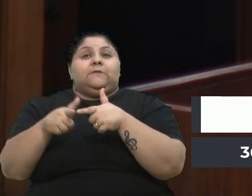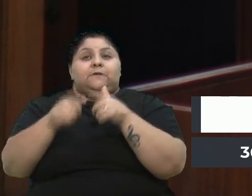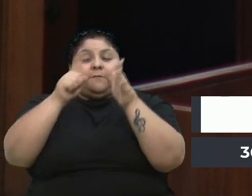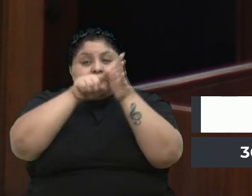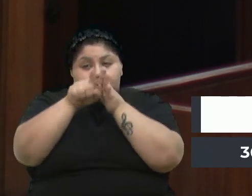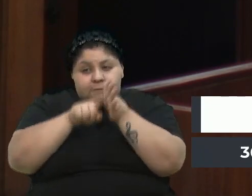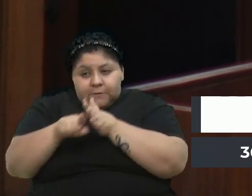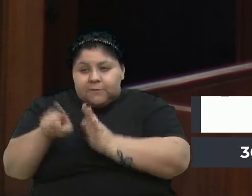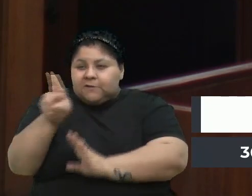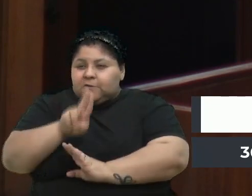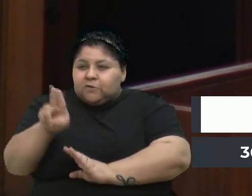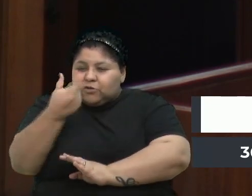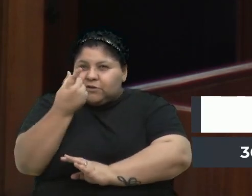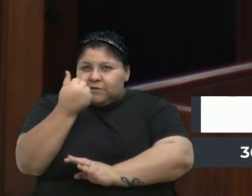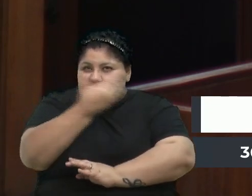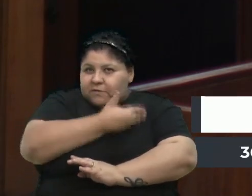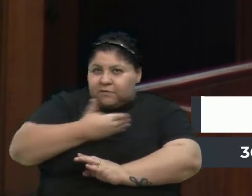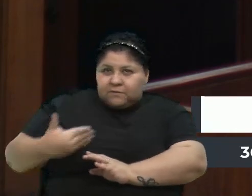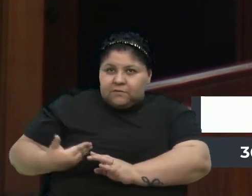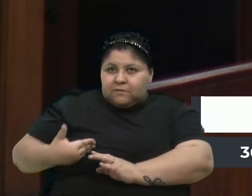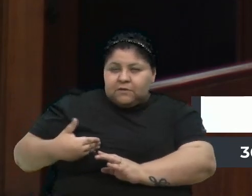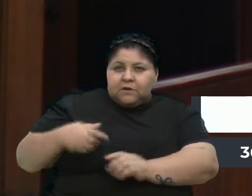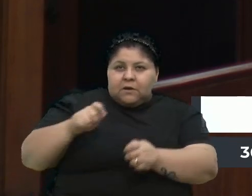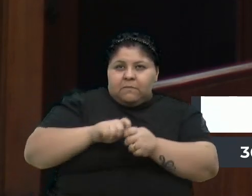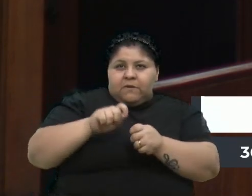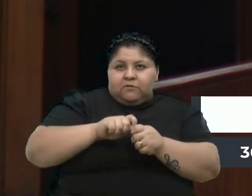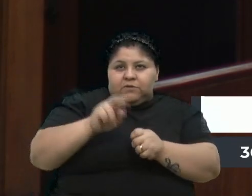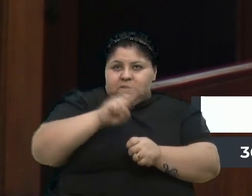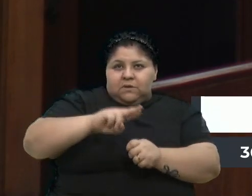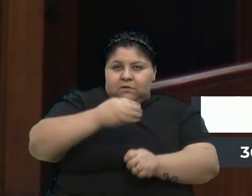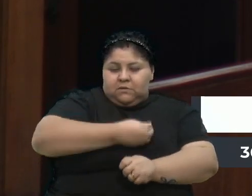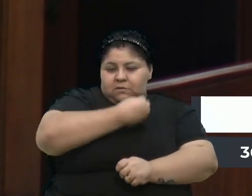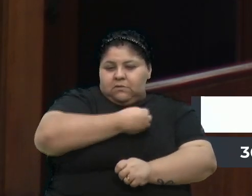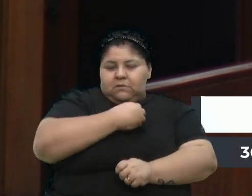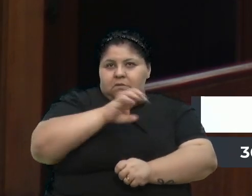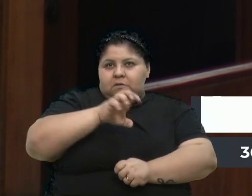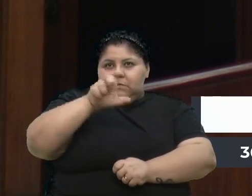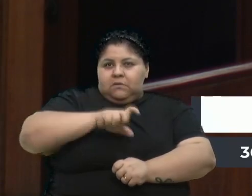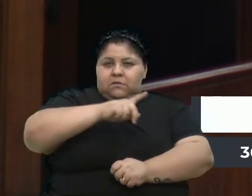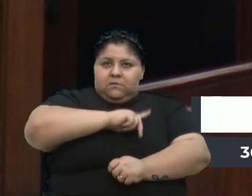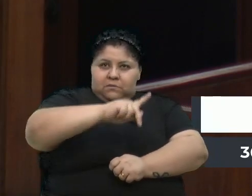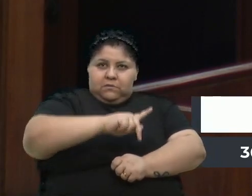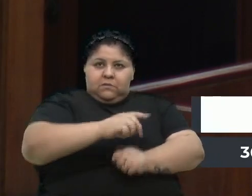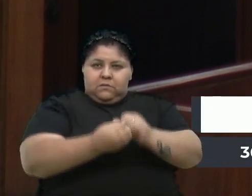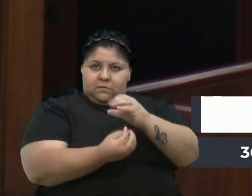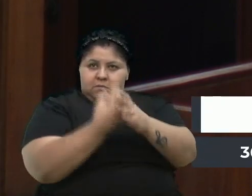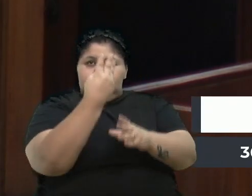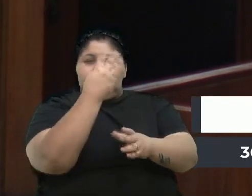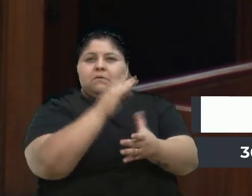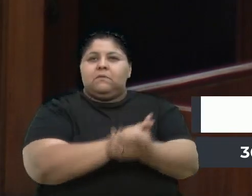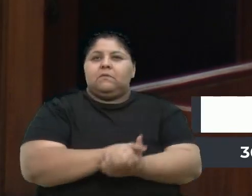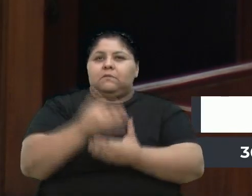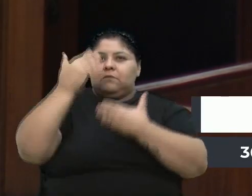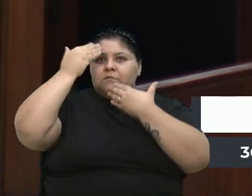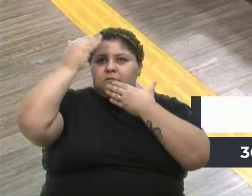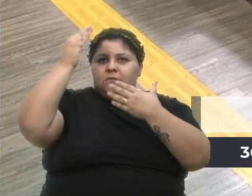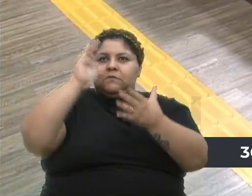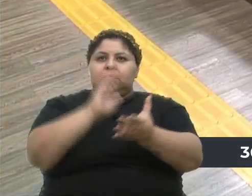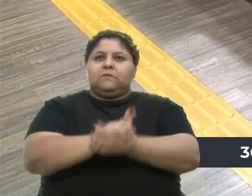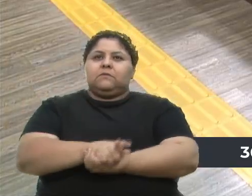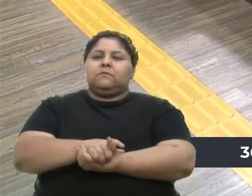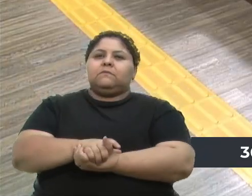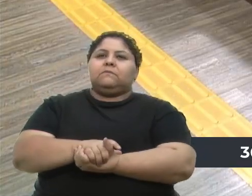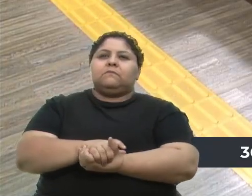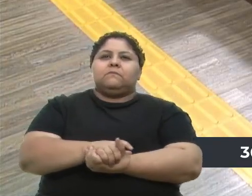de utilização de dinheiro público para proveito pessoal do ex-presidente da fundação, que é o senhor José Quadros. Obrigado, senhor presidente.